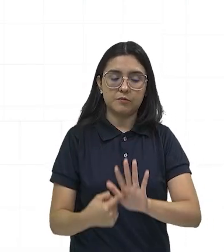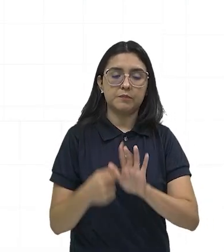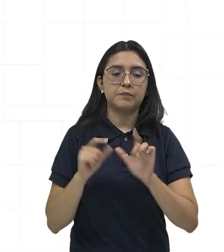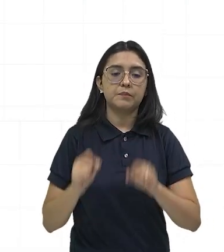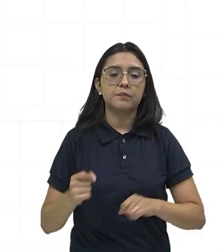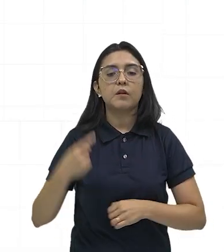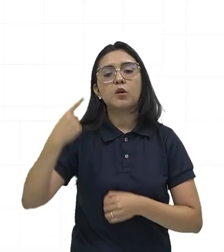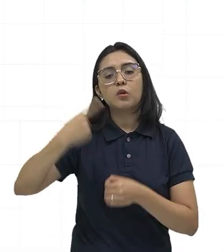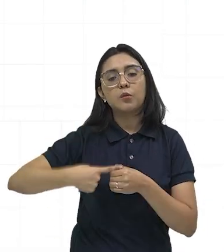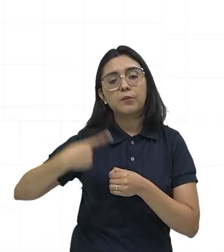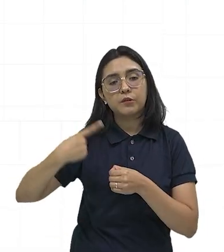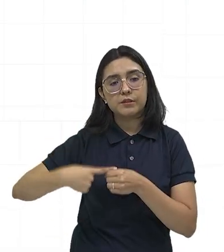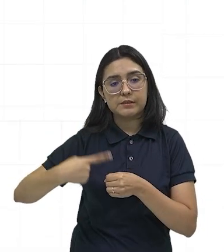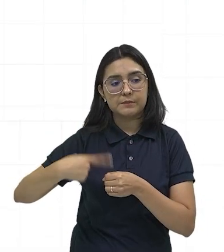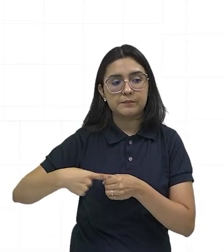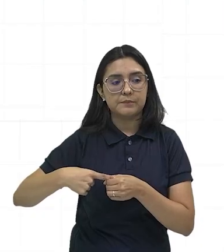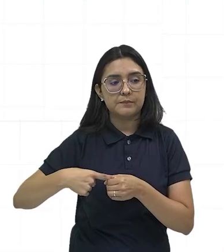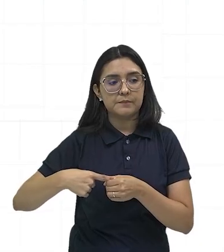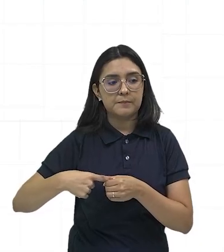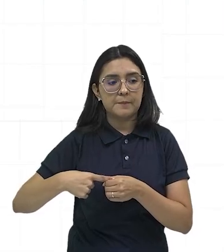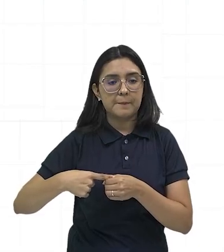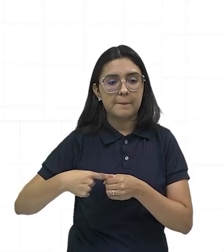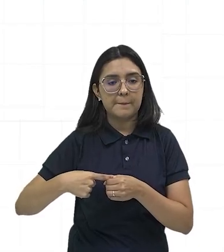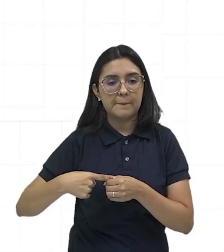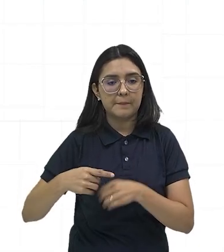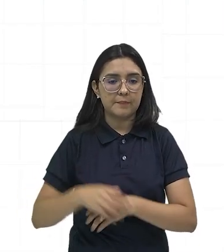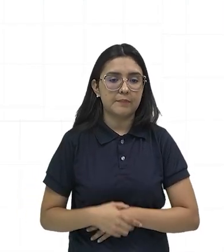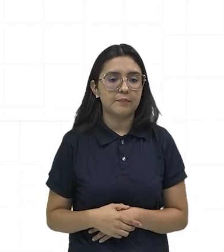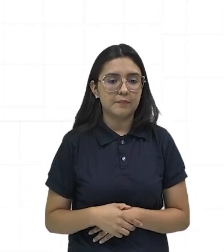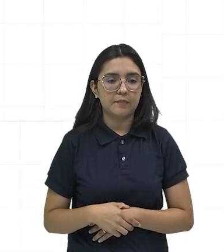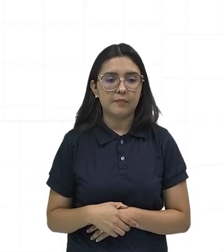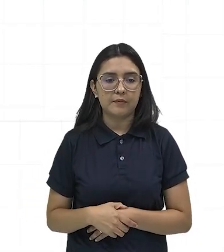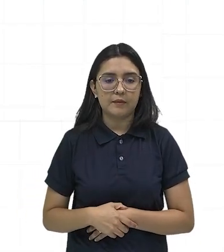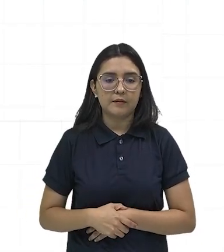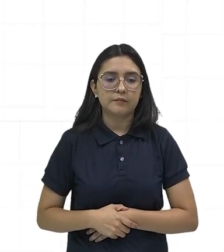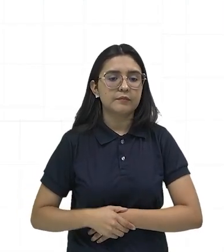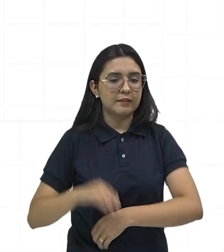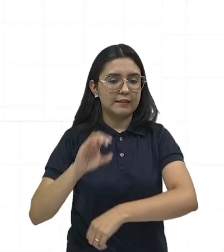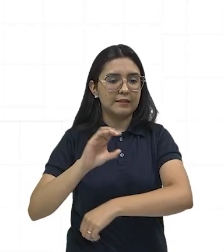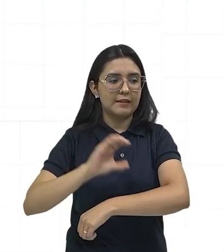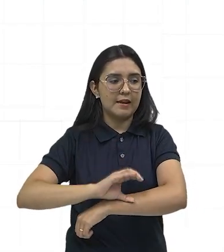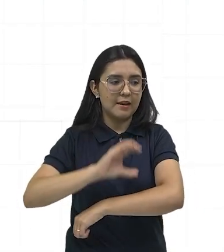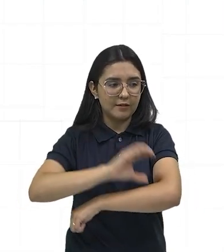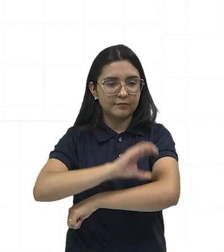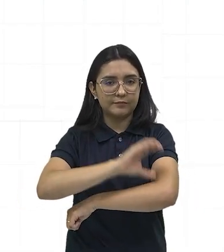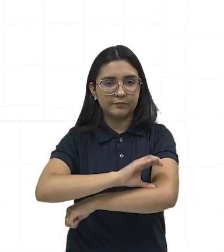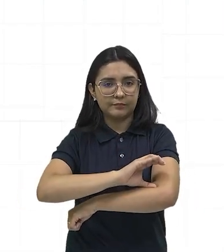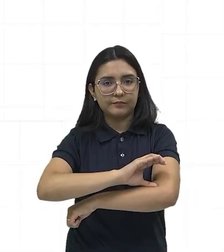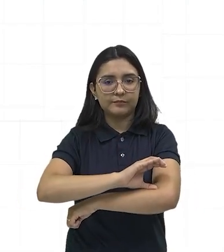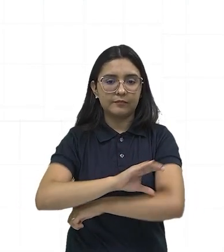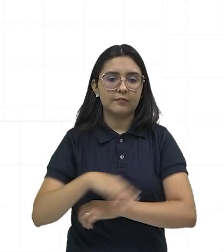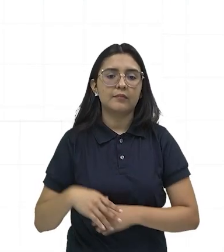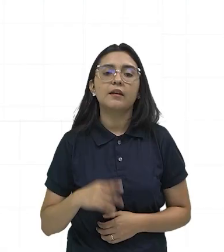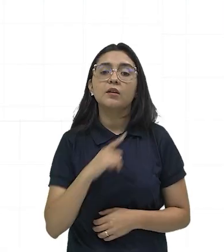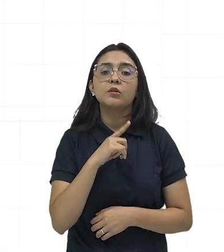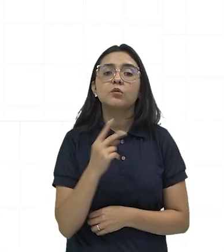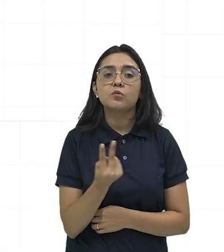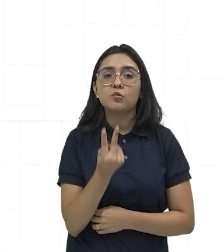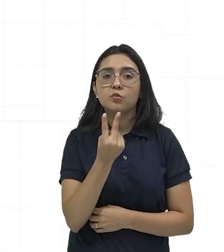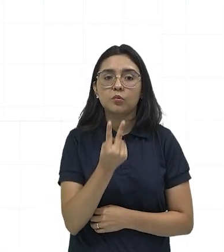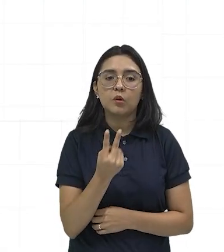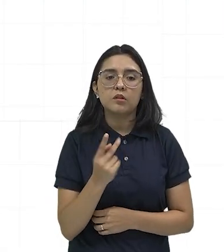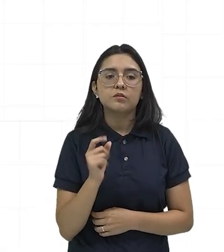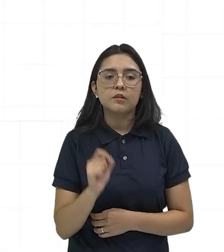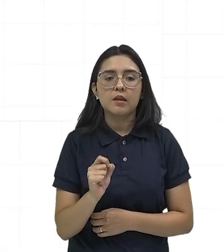no município, né, do estado do Amazonas, Careiro Castanho, com duas